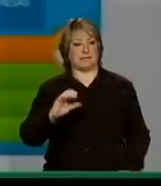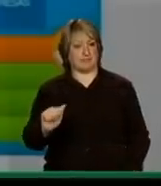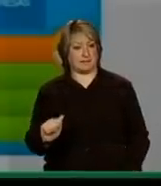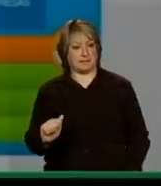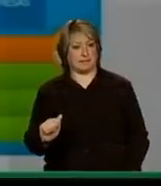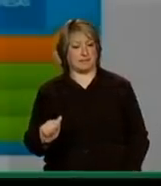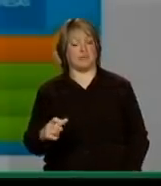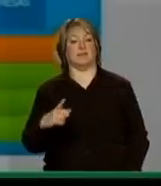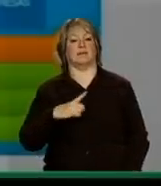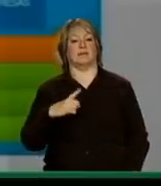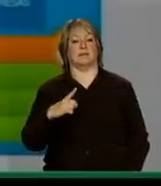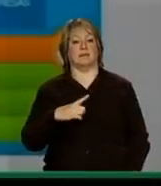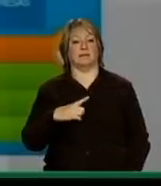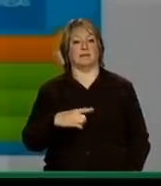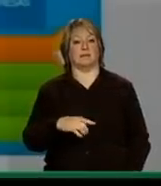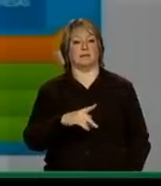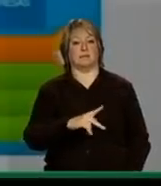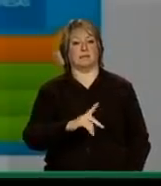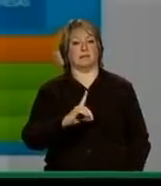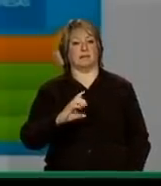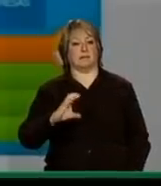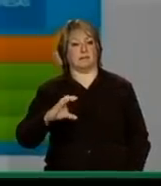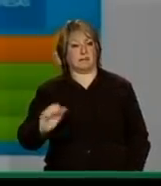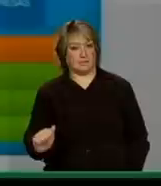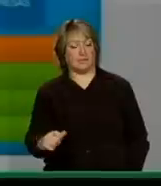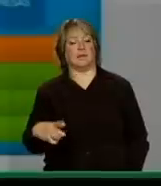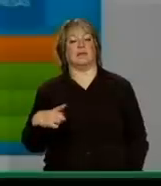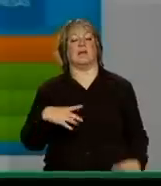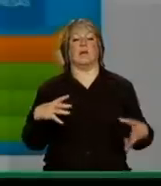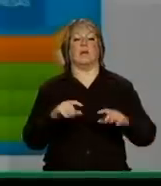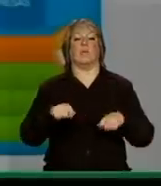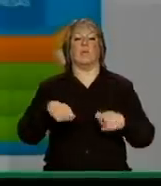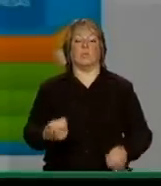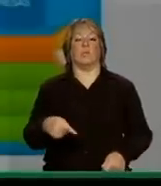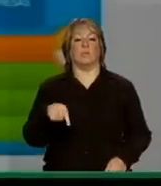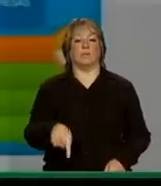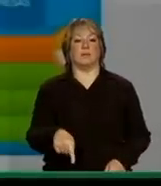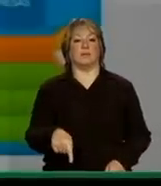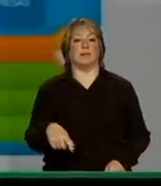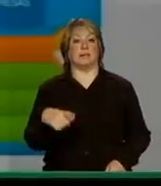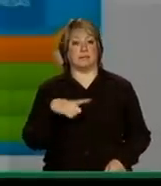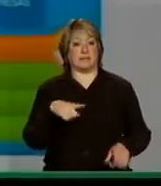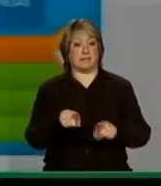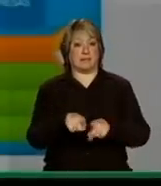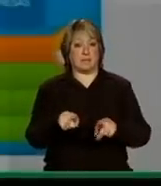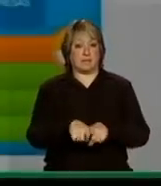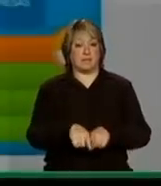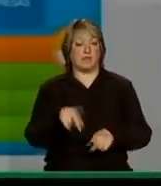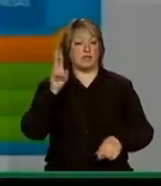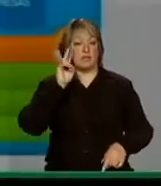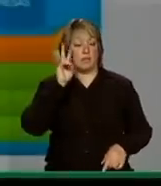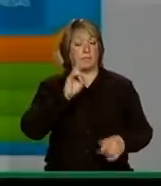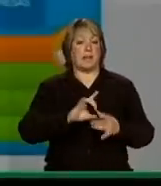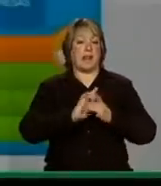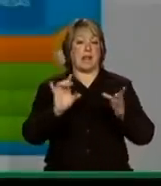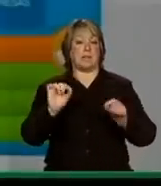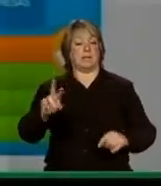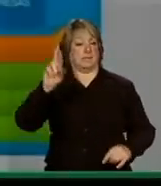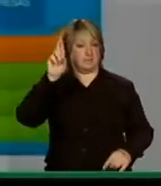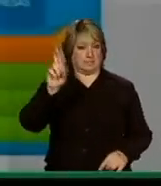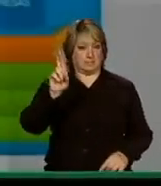plan do check act e depois tentro de conceitos liberdade e